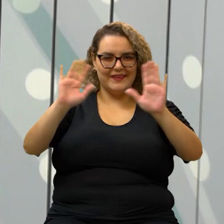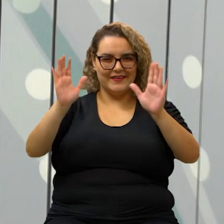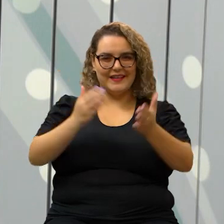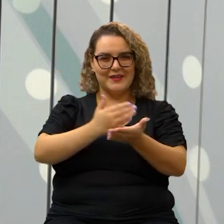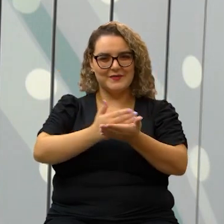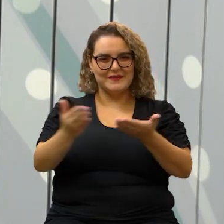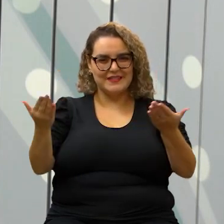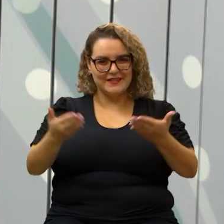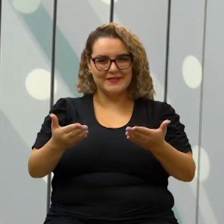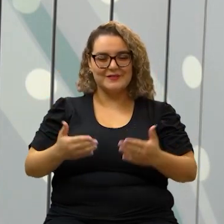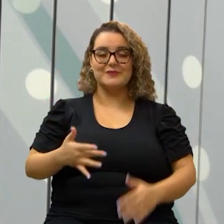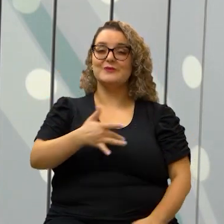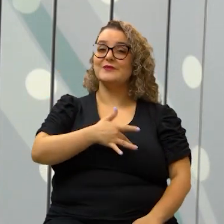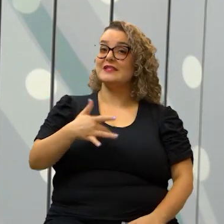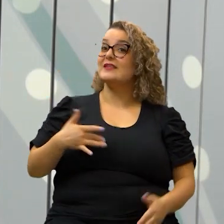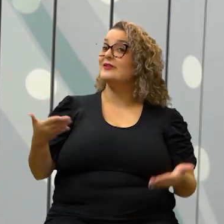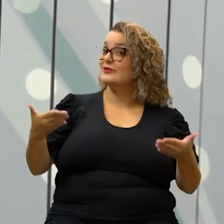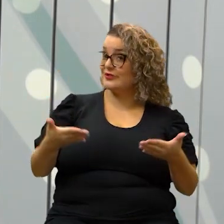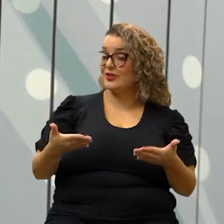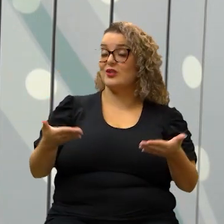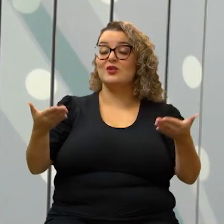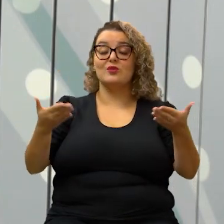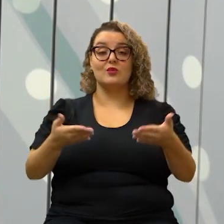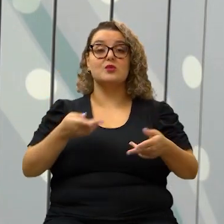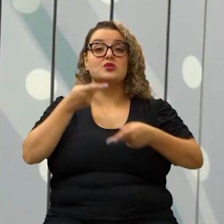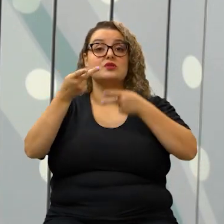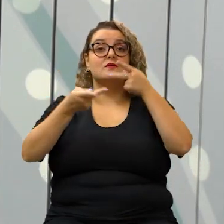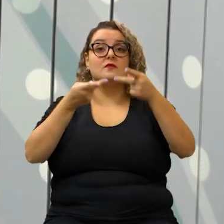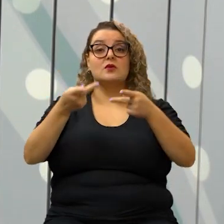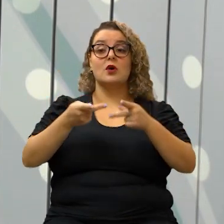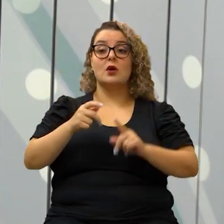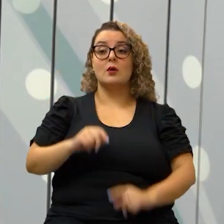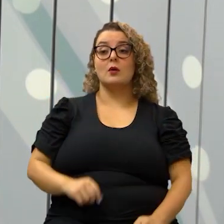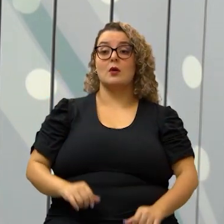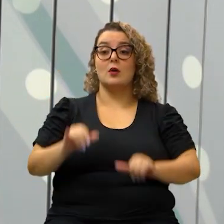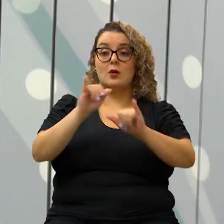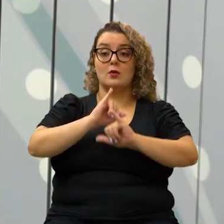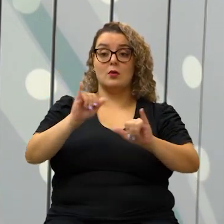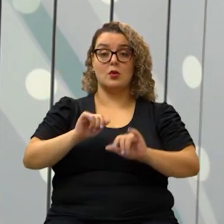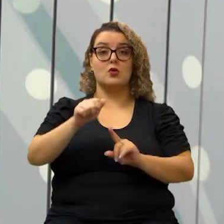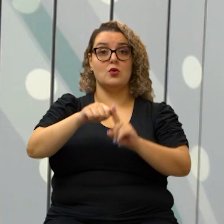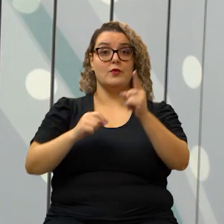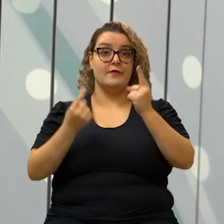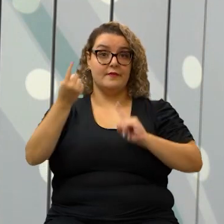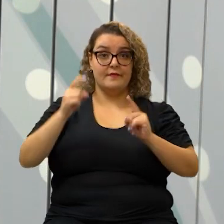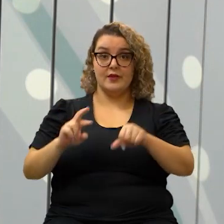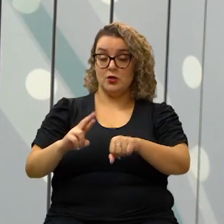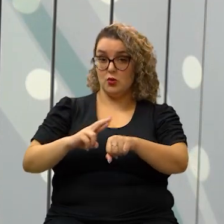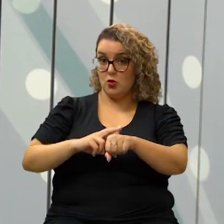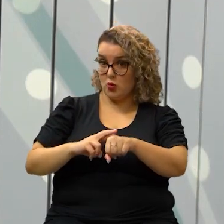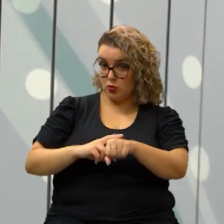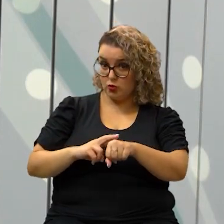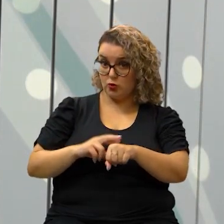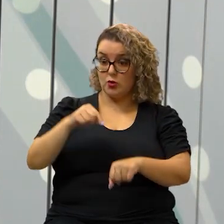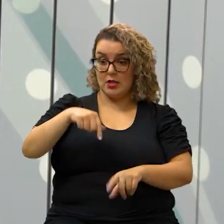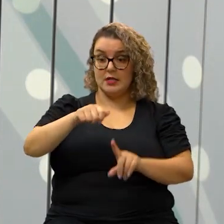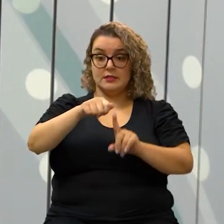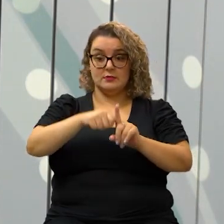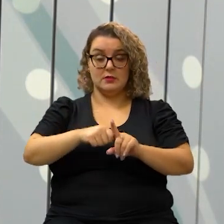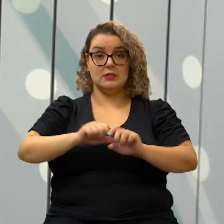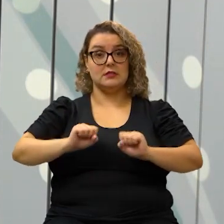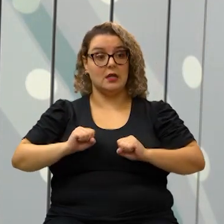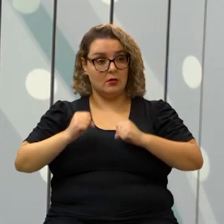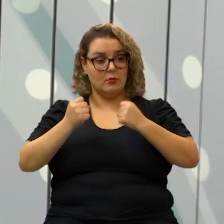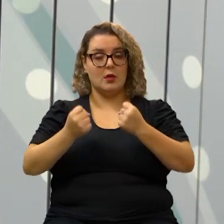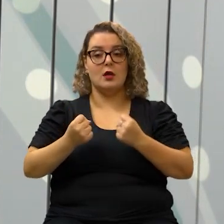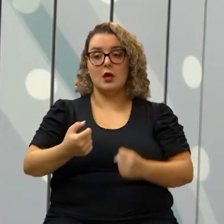Olá, está começando mais um Saúde Agora e hoje nós vamos falar sobre a campanha Fevereiro Roxo. Este mês é